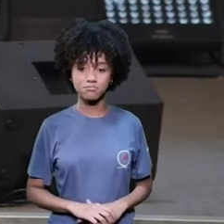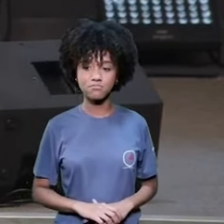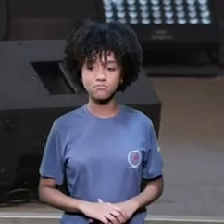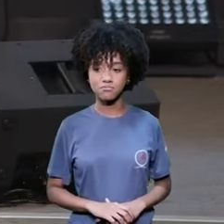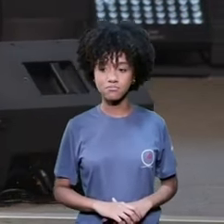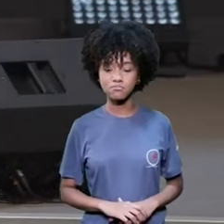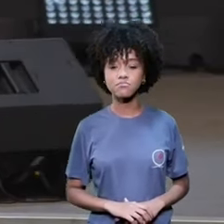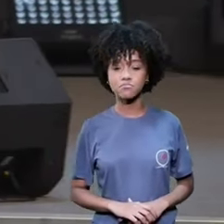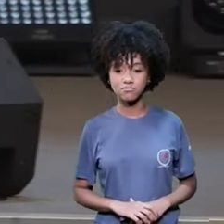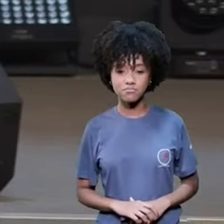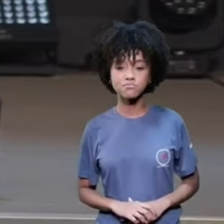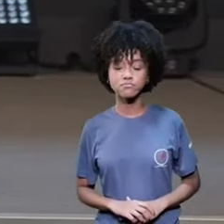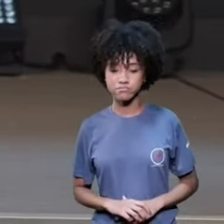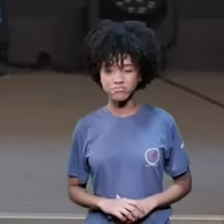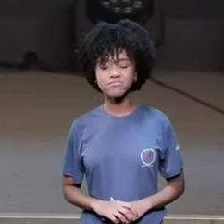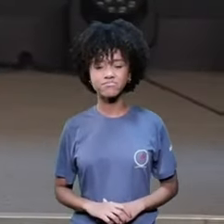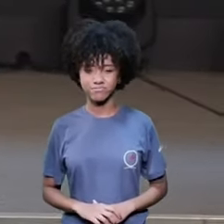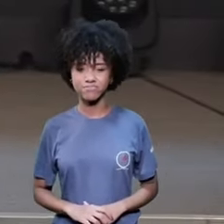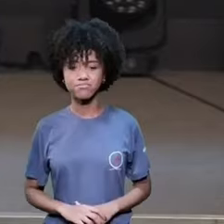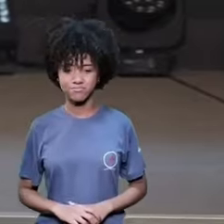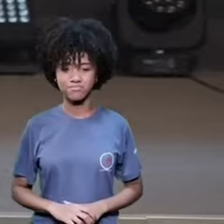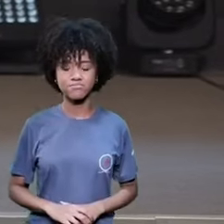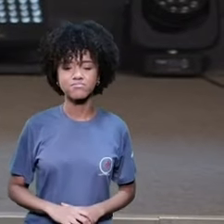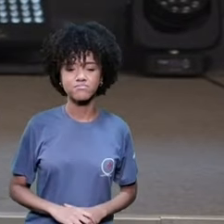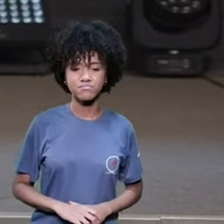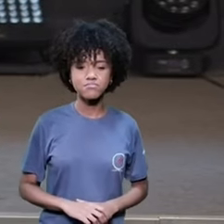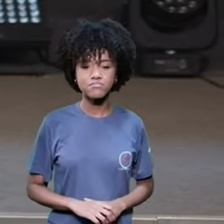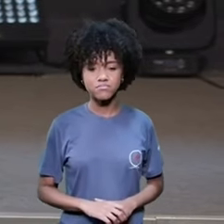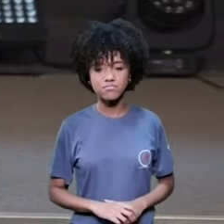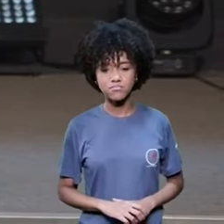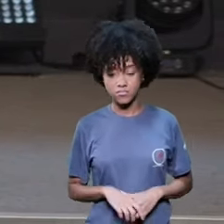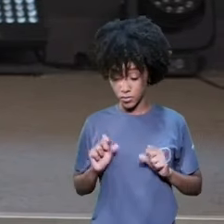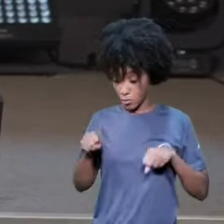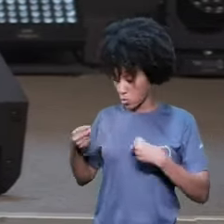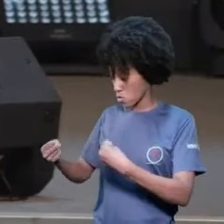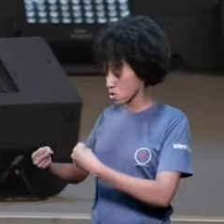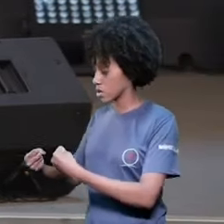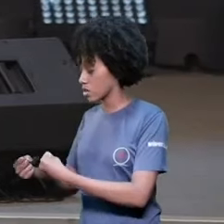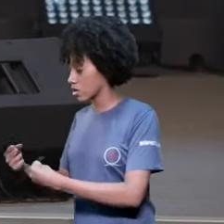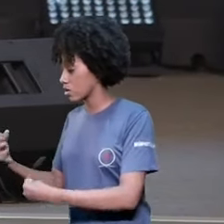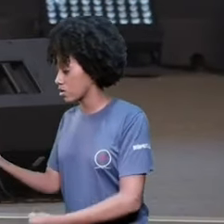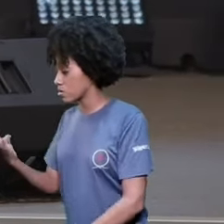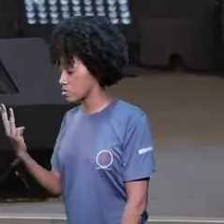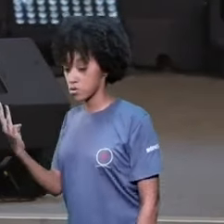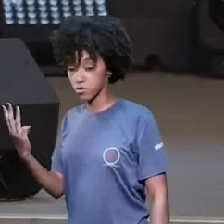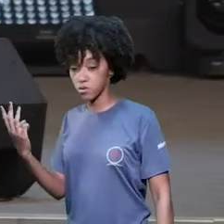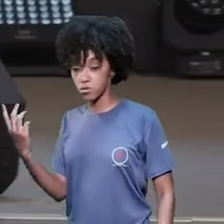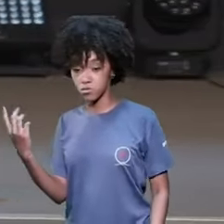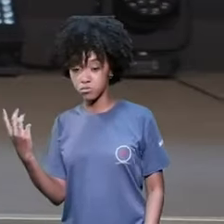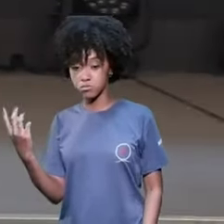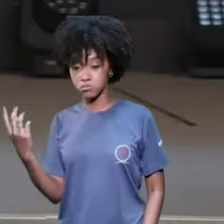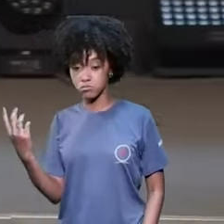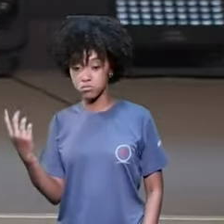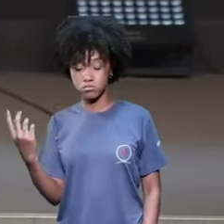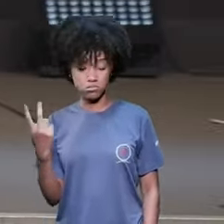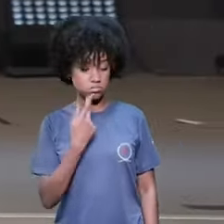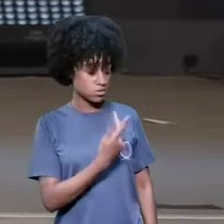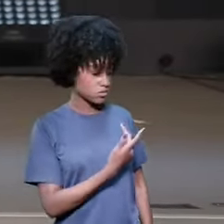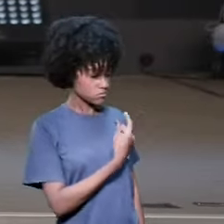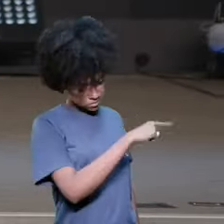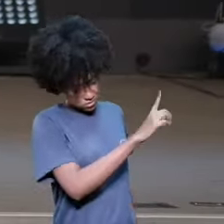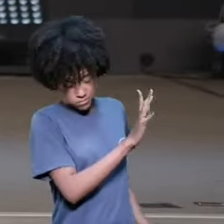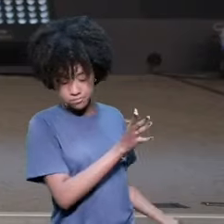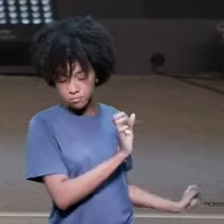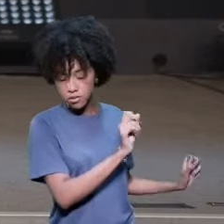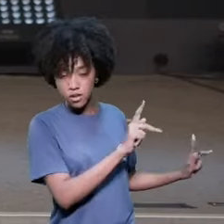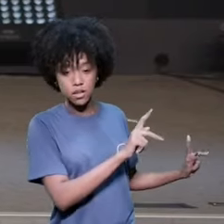Aí escute, ele vai correndo, os anjos falam, vai, cara. Aí ele vai na tenda, fala com Sara,